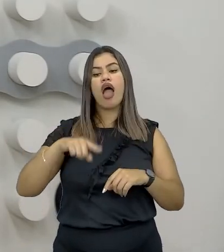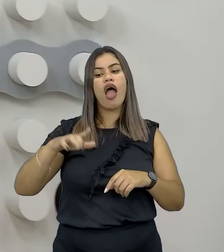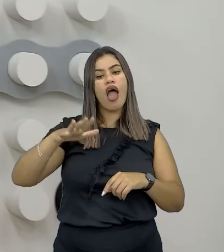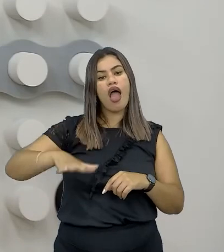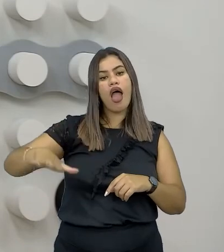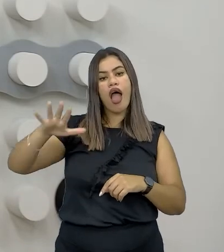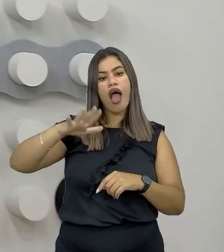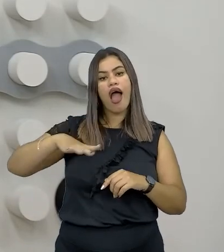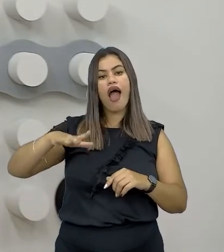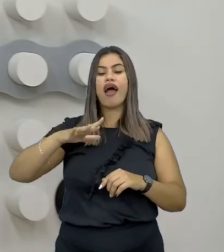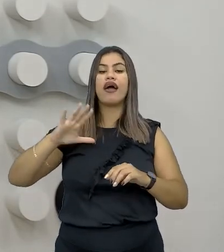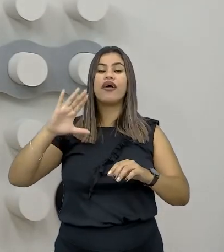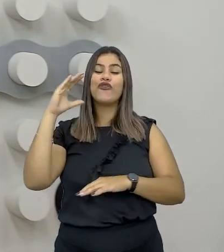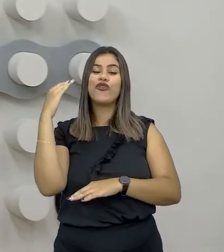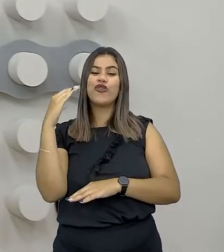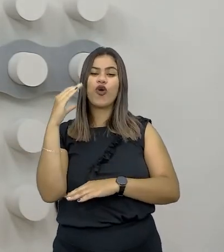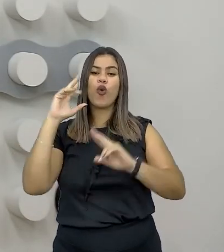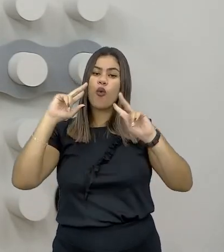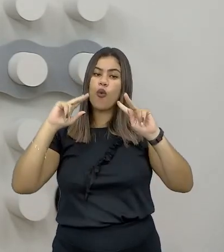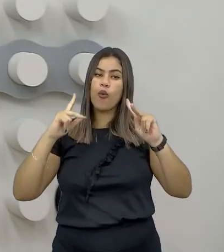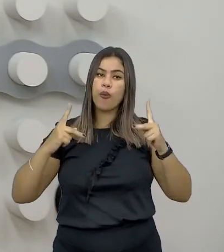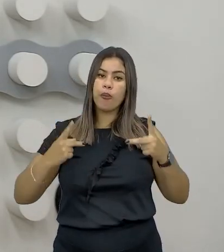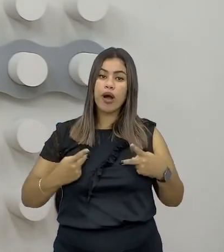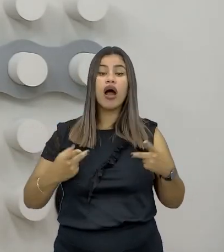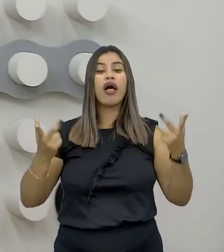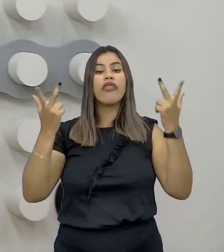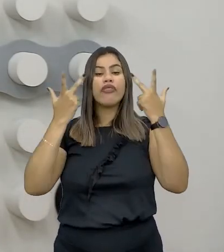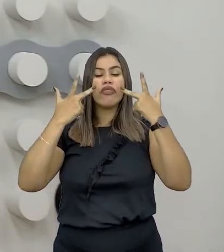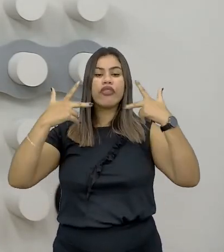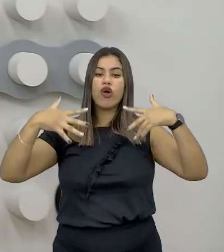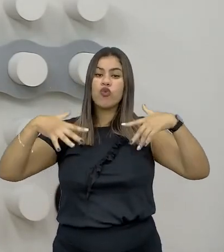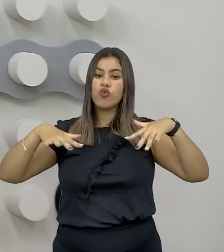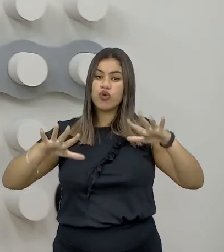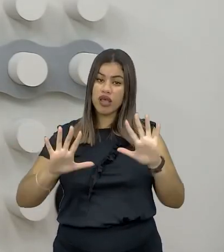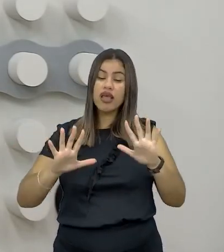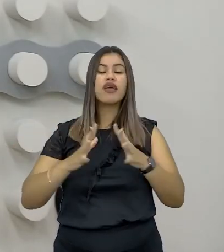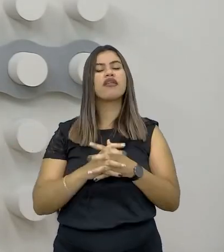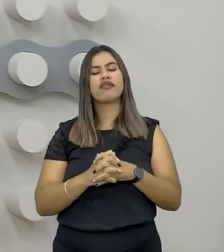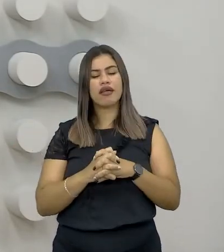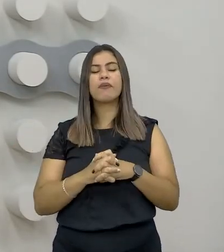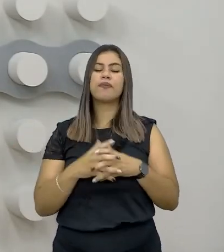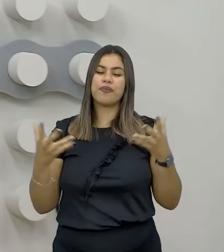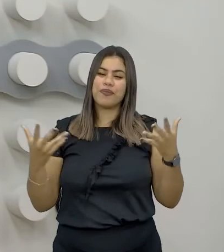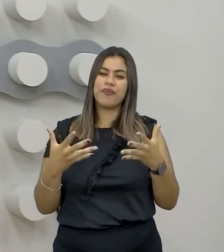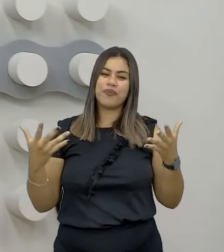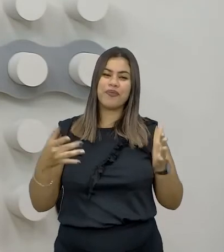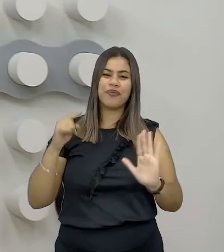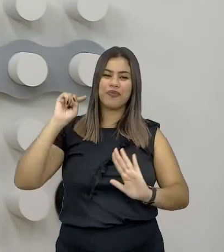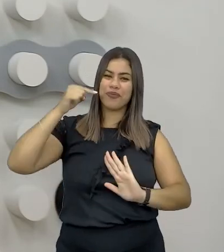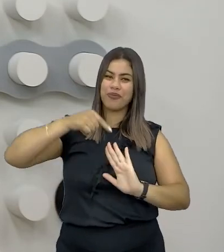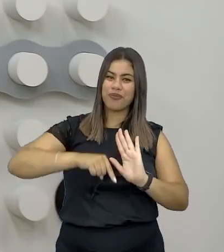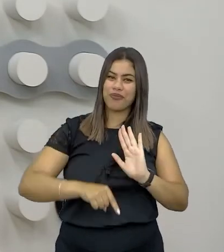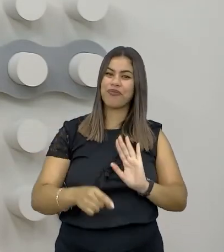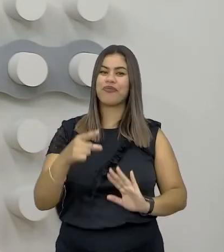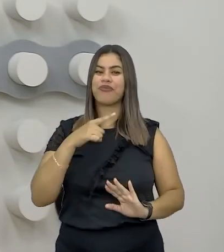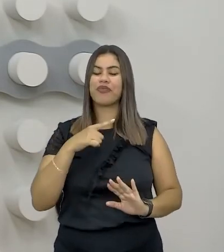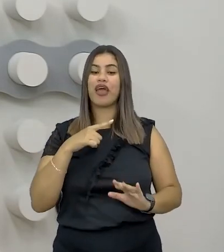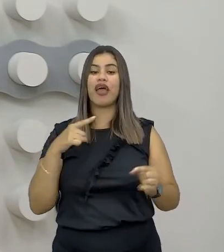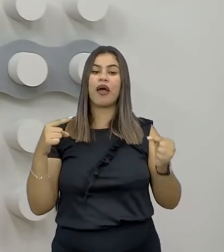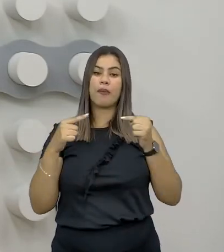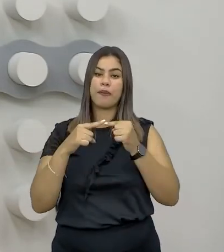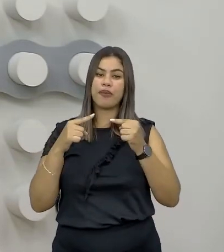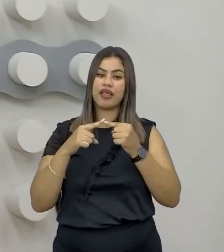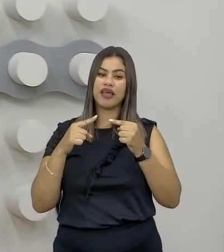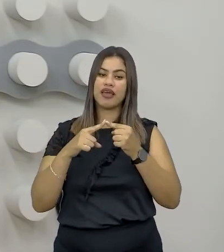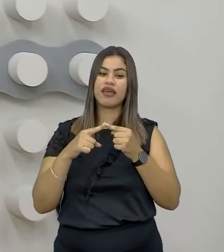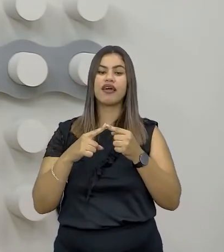ciências humanas, mas também para ciências da natureza, né? E nós estamos aí no aprofundamento que também tem disciplinas aí das